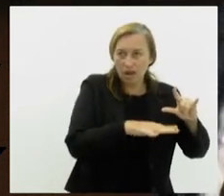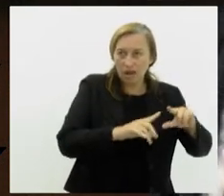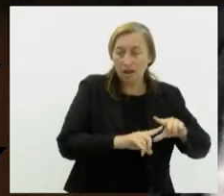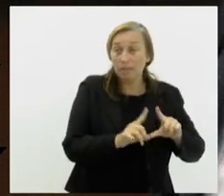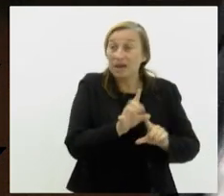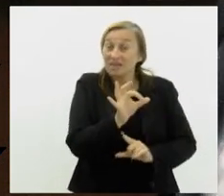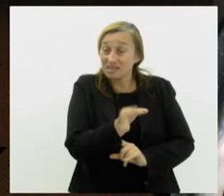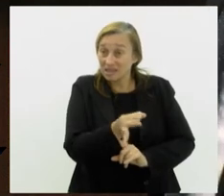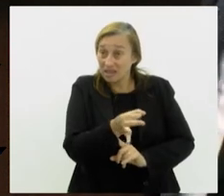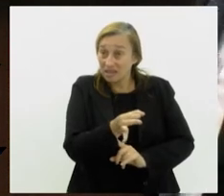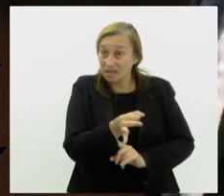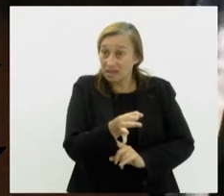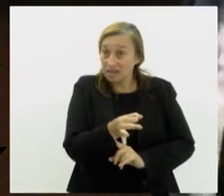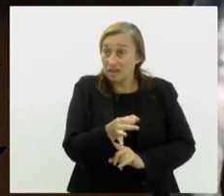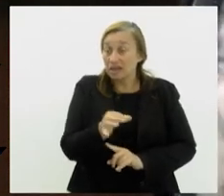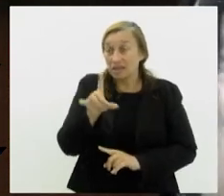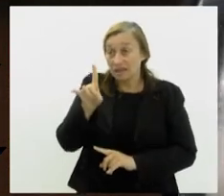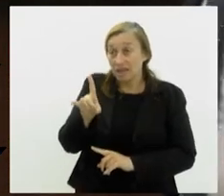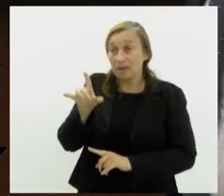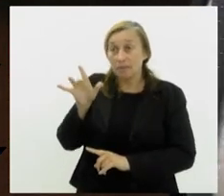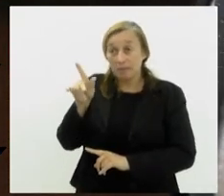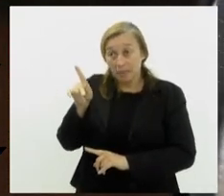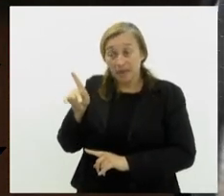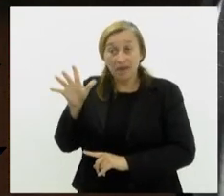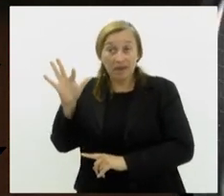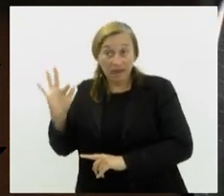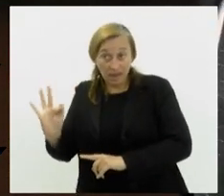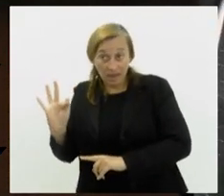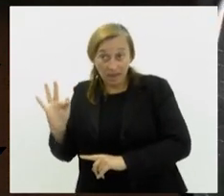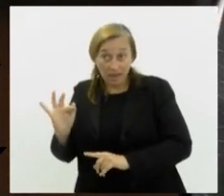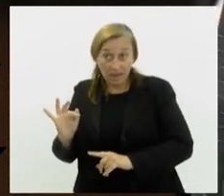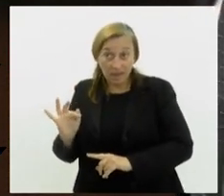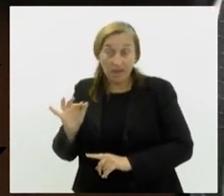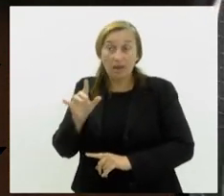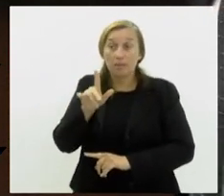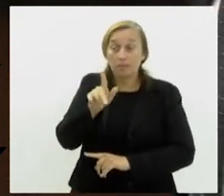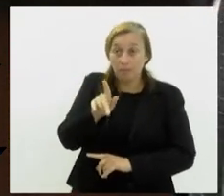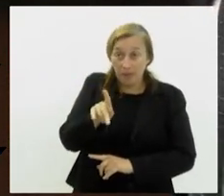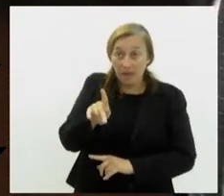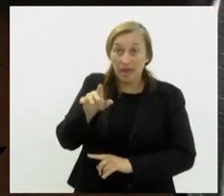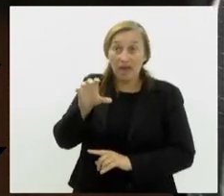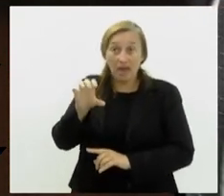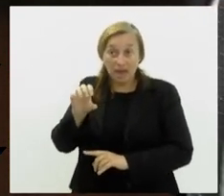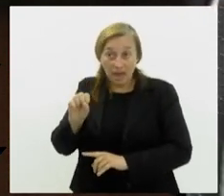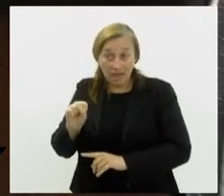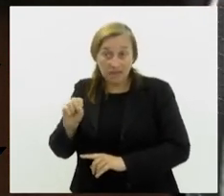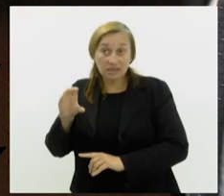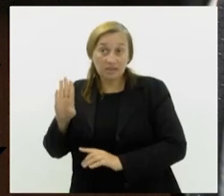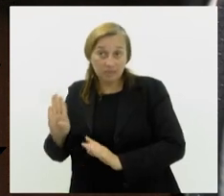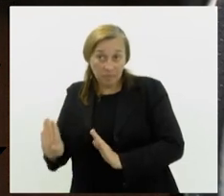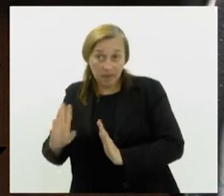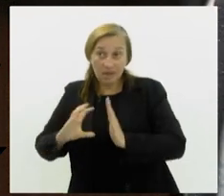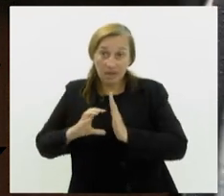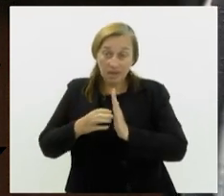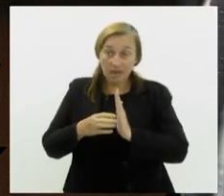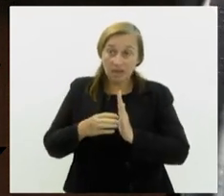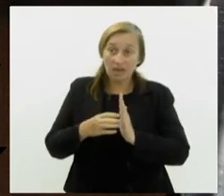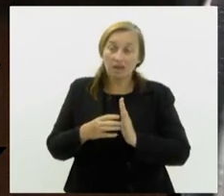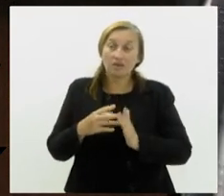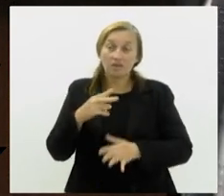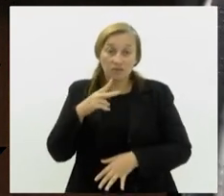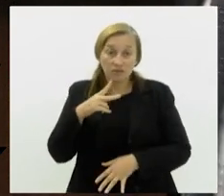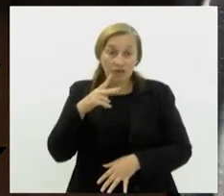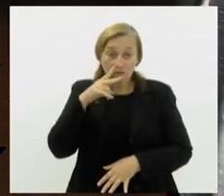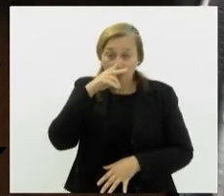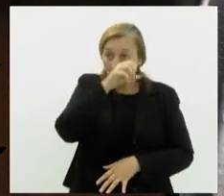automaticamente, fruto dessa ADPF e por uma ação direta do PSB, torna-se um território fértil para a expansão do tráfico